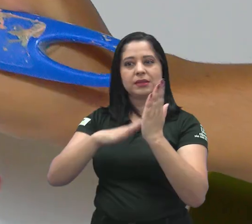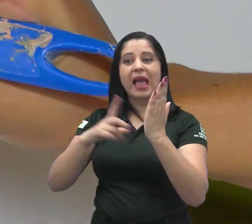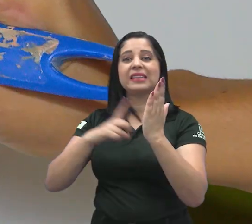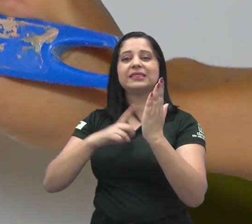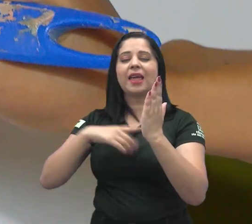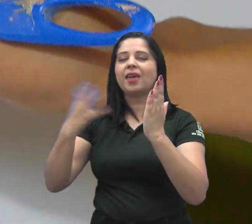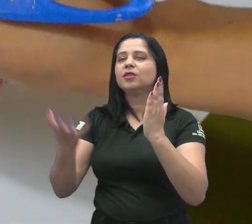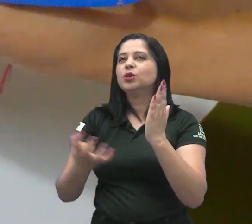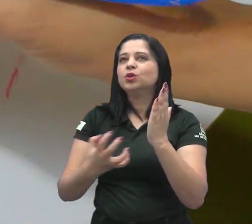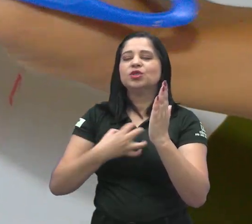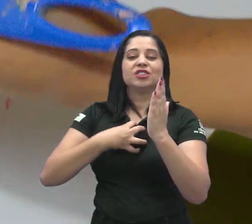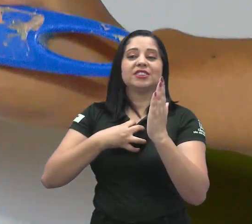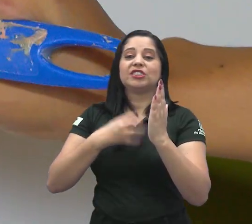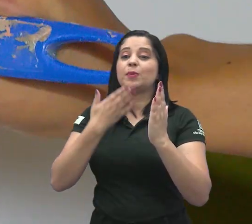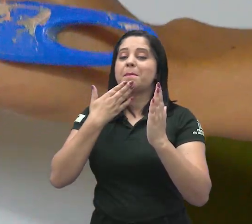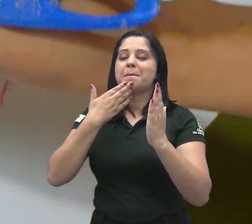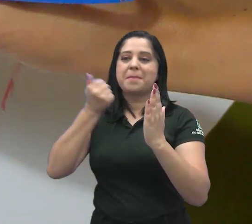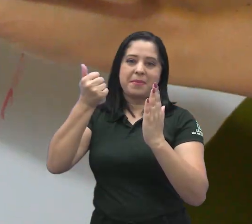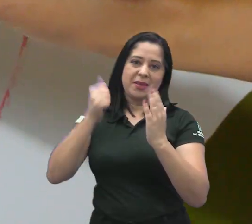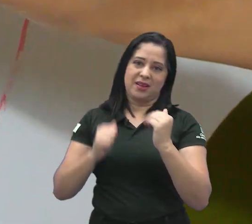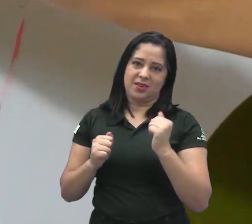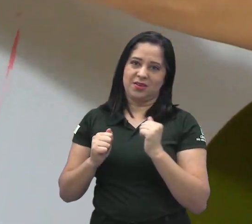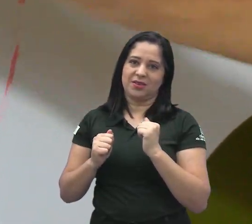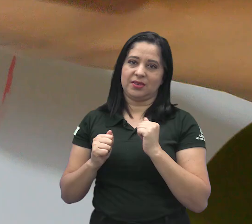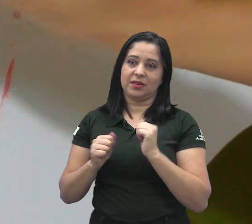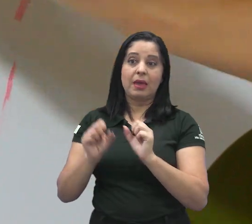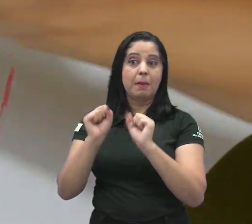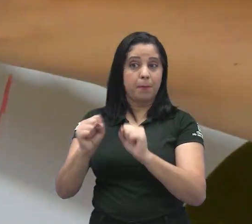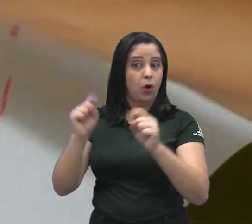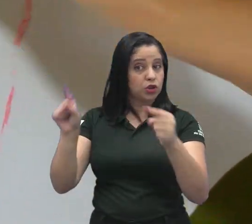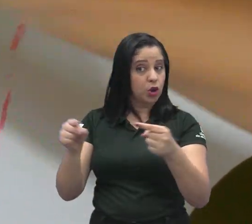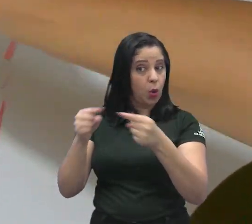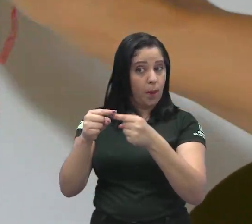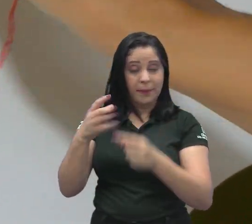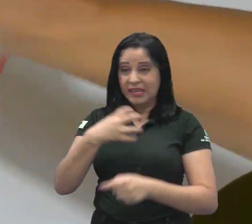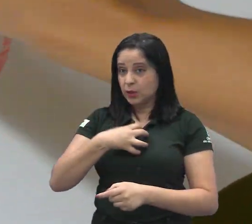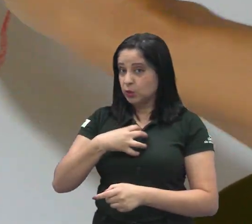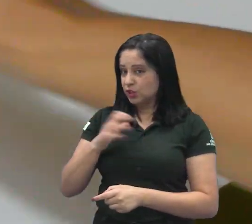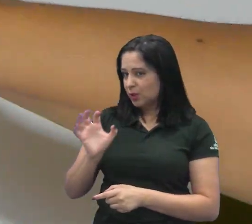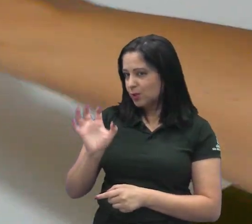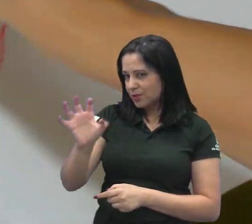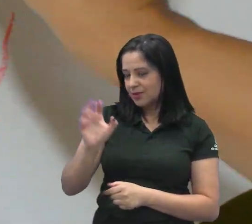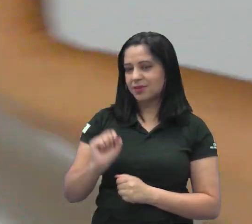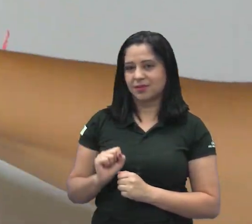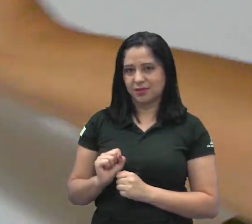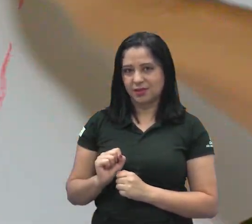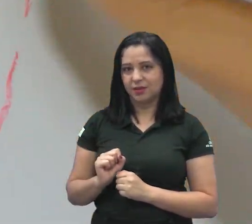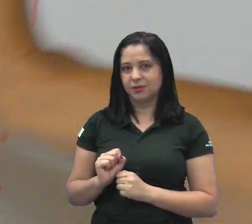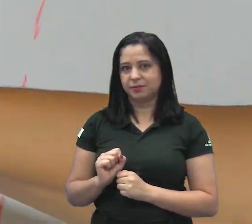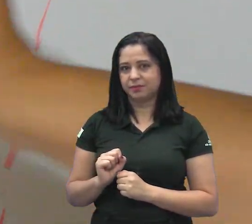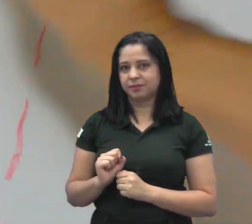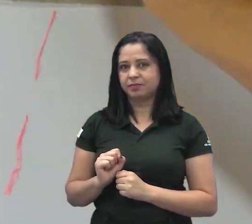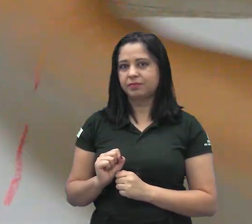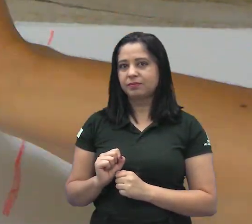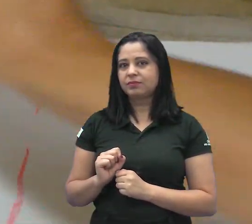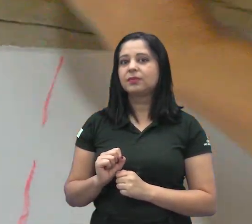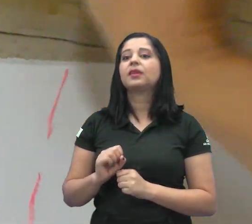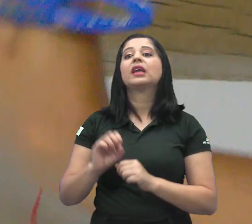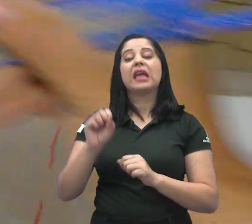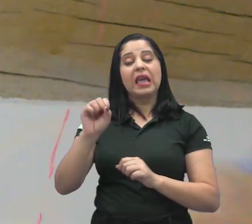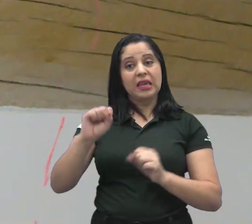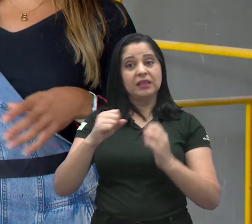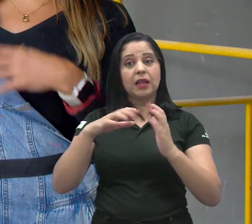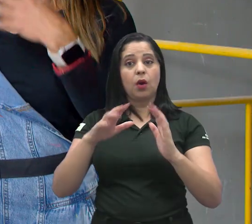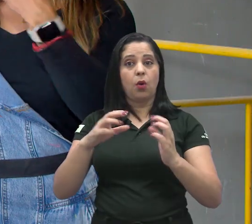um sentimento e o melhor, ela pode ser personalizada. Então eu gosto da questão do sentimental, do quanto a pintura pode humanizar